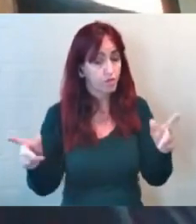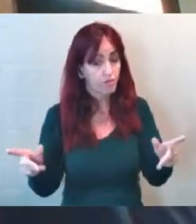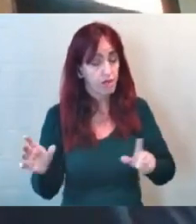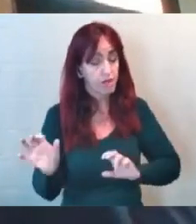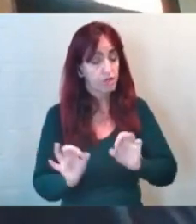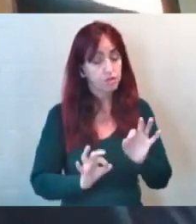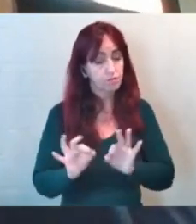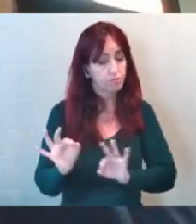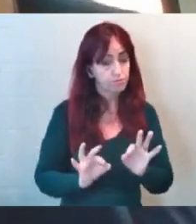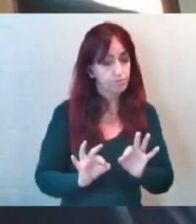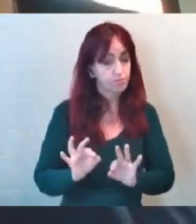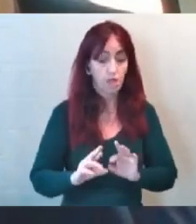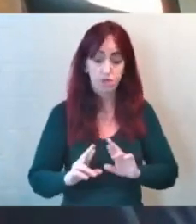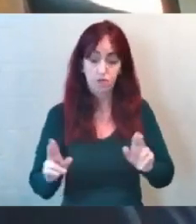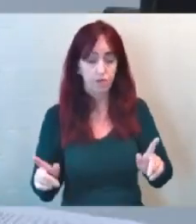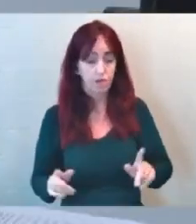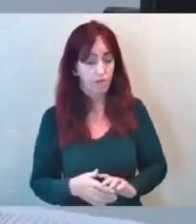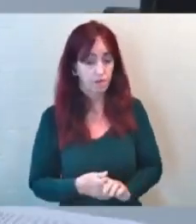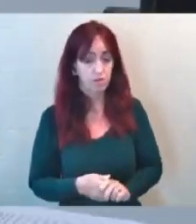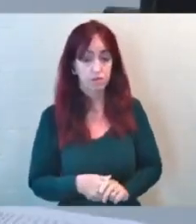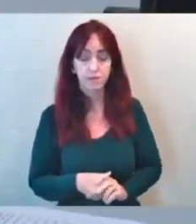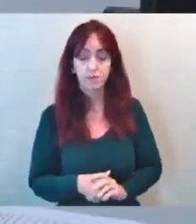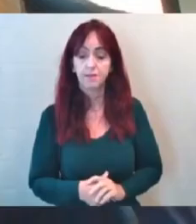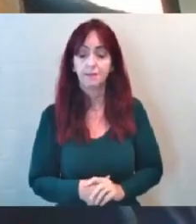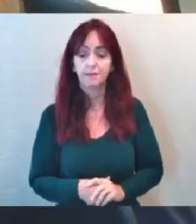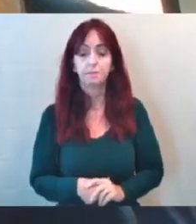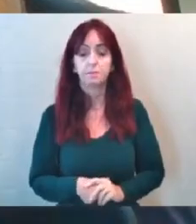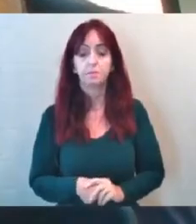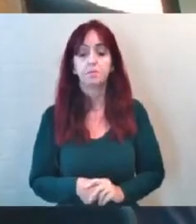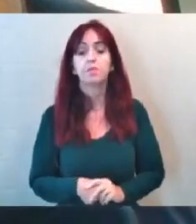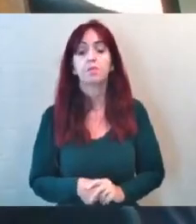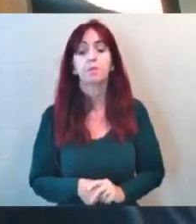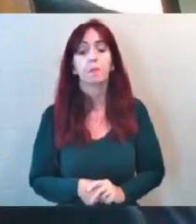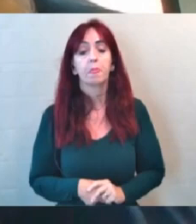diferente. Quem determinou esse arranjo diferente?